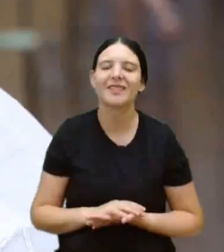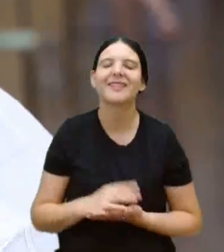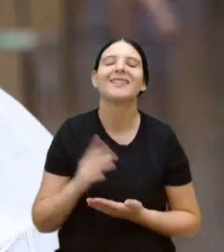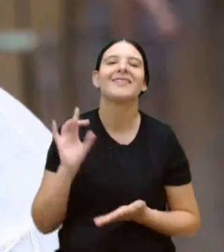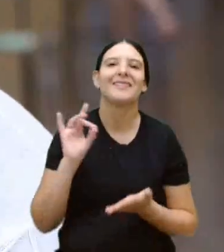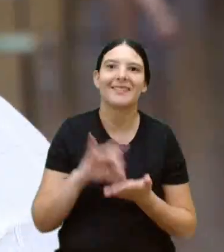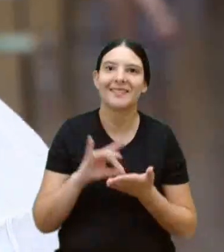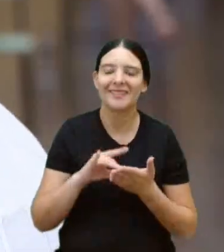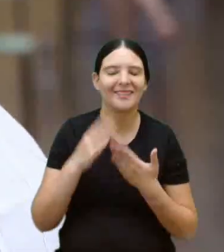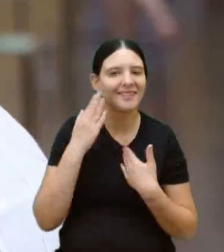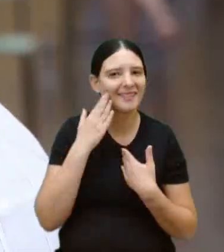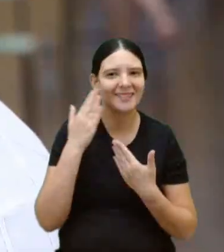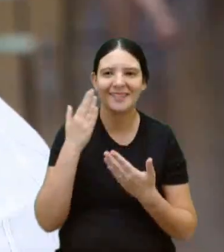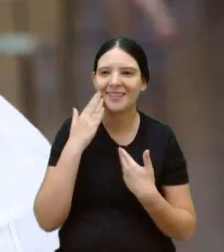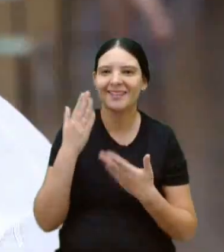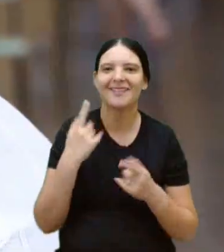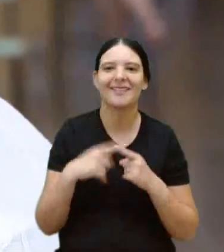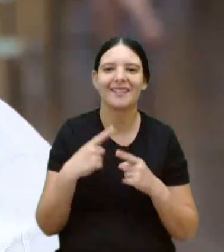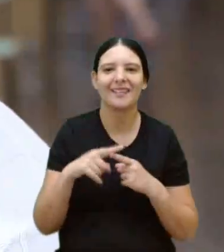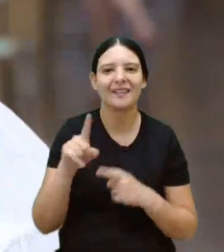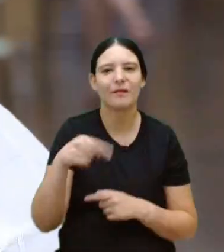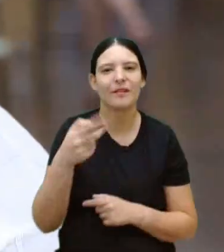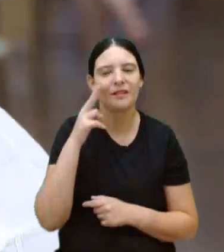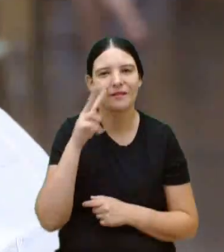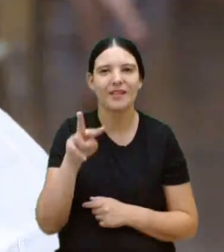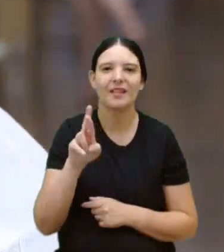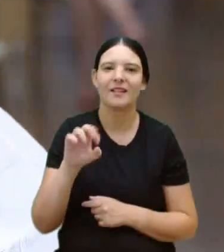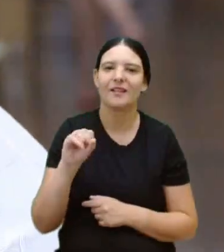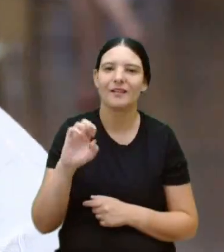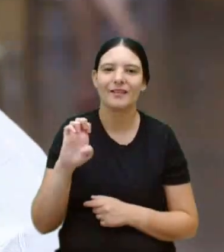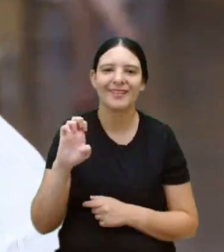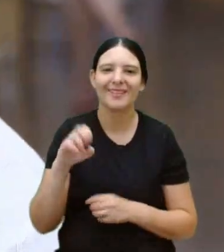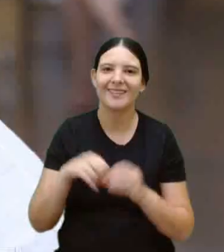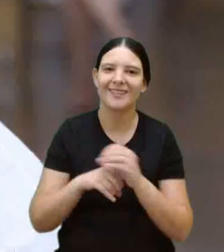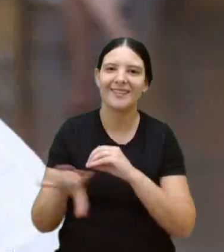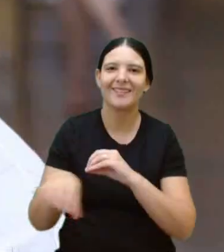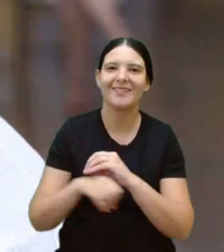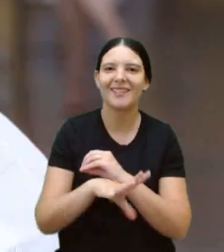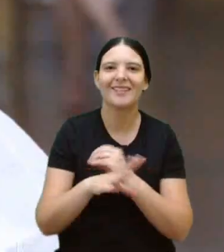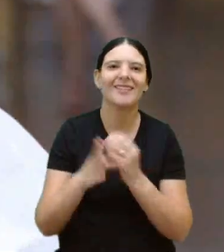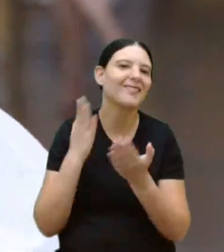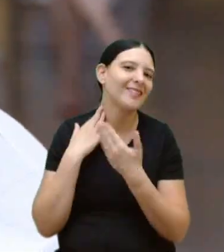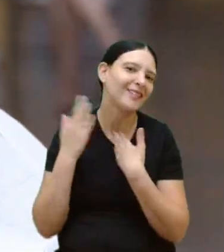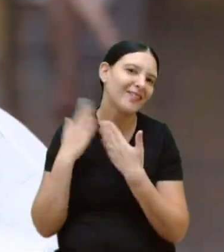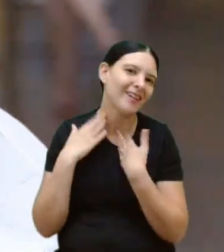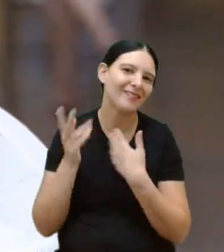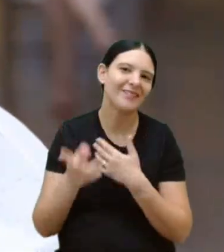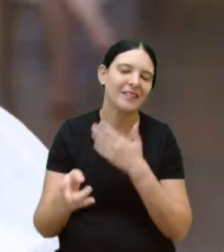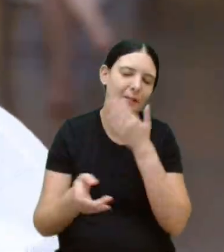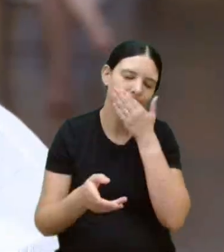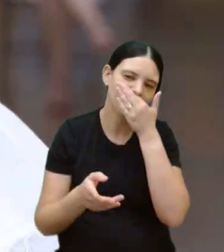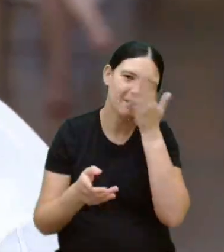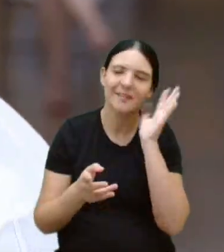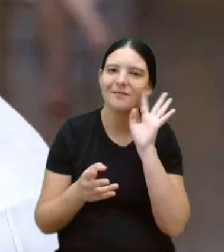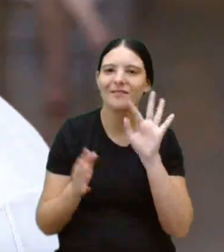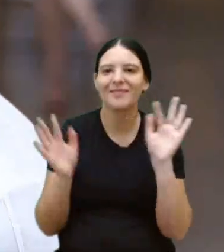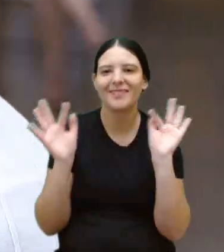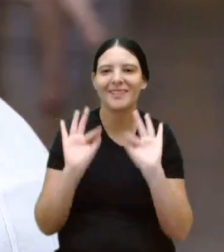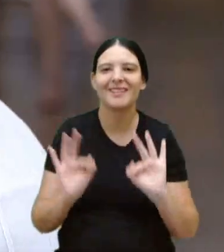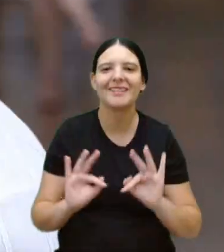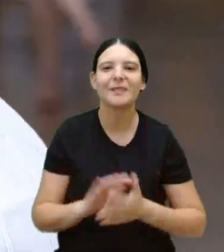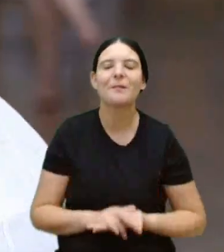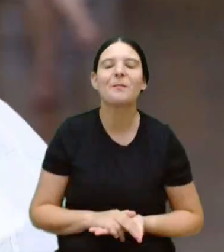grato. Depois que eu vi também que a Rose iria mediar esse bate-papo, mais ainda feliz. E eu vim com